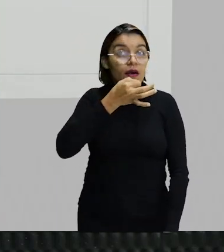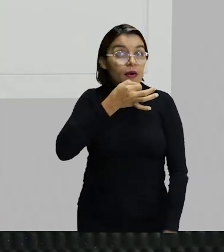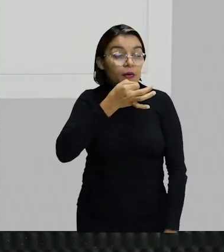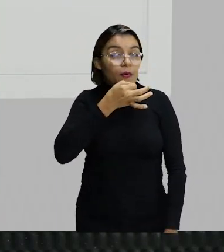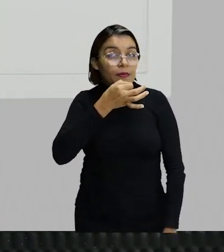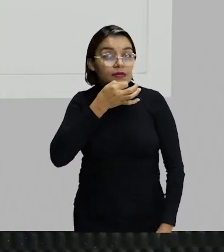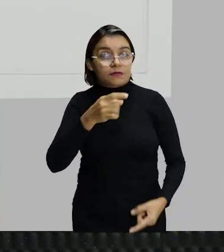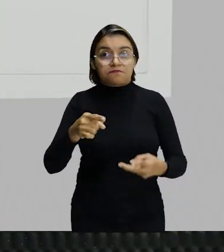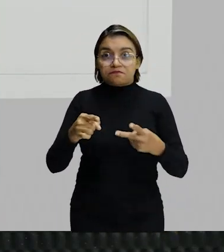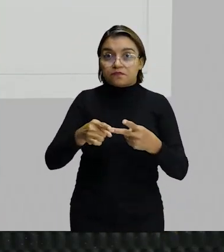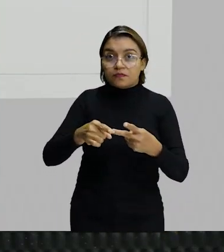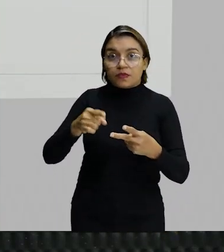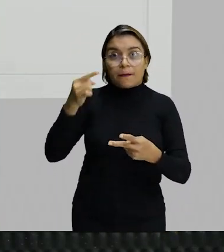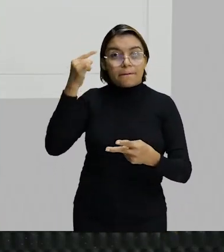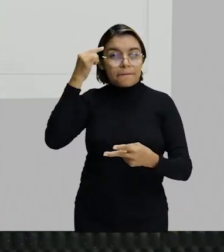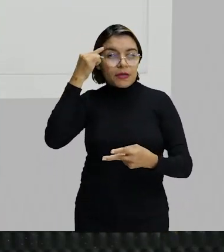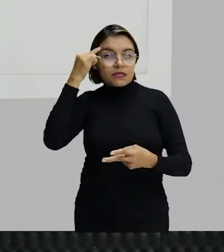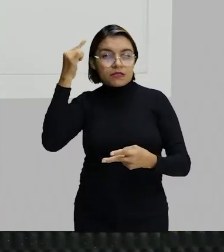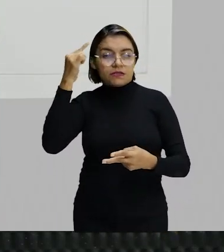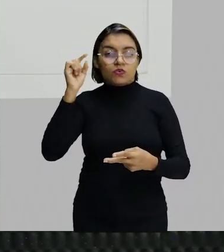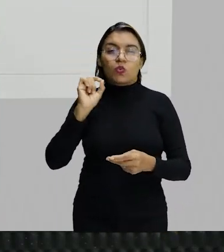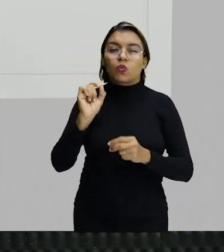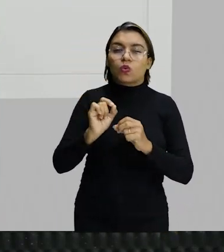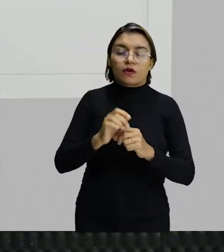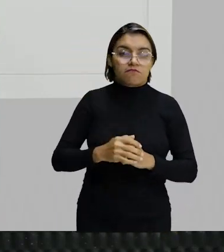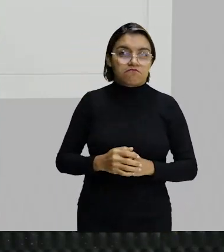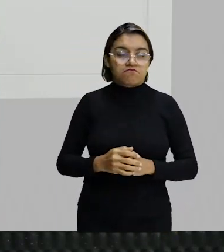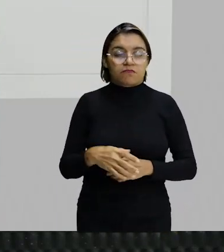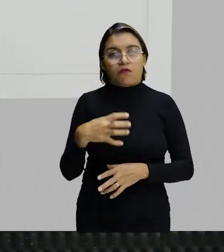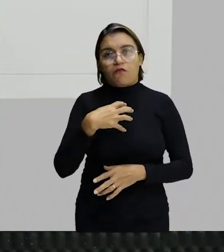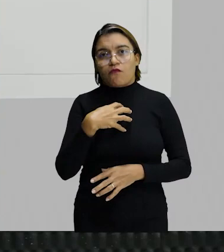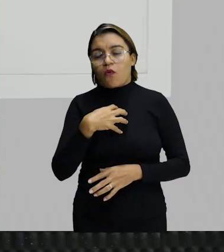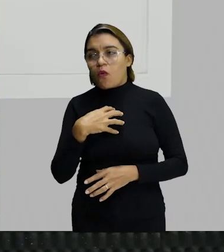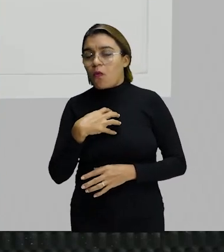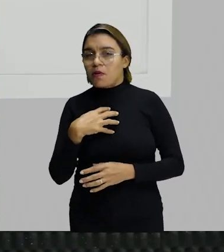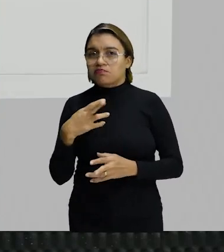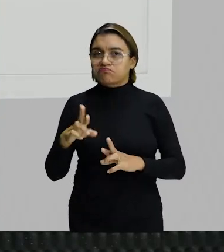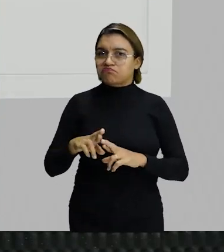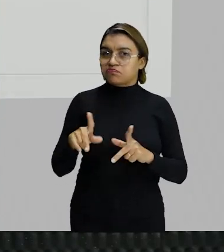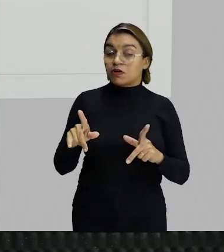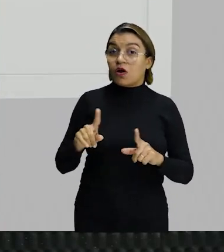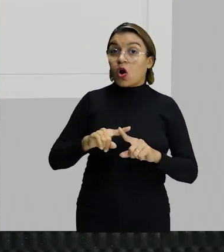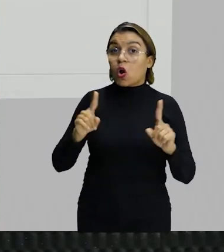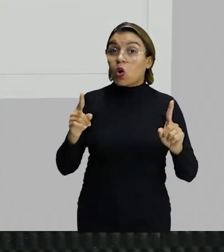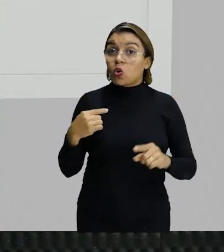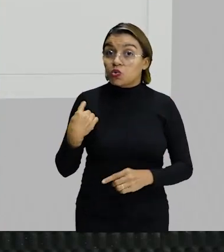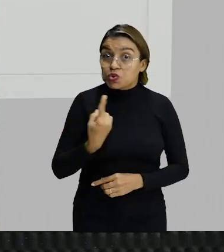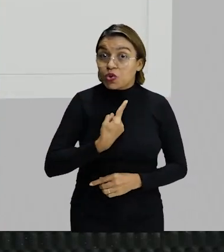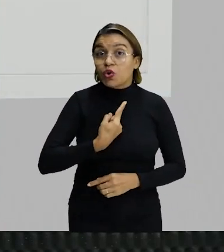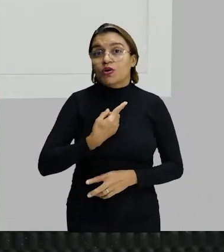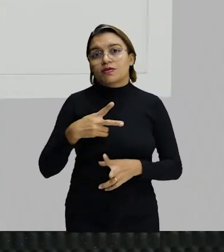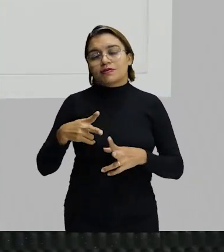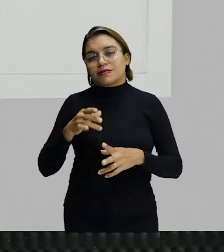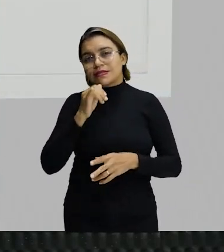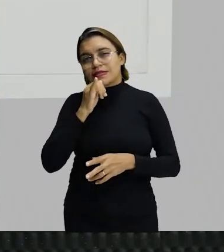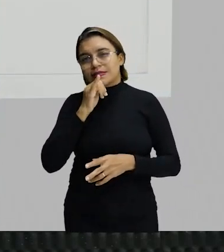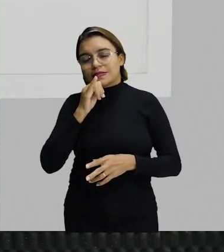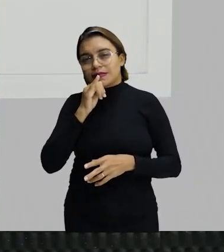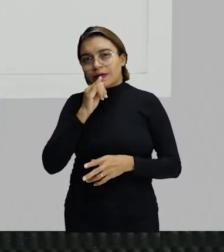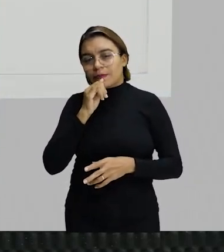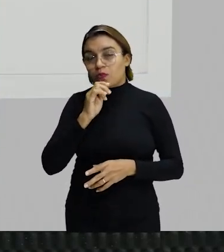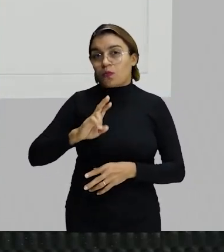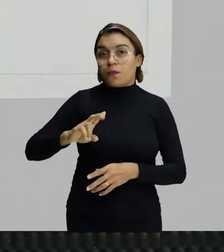está pensando de uma forma que não é necessariamente tão boa, ou até nós mesmos, como quando